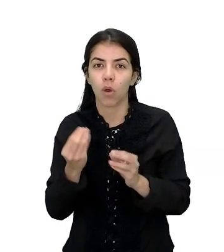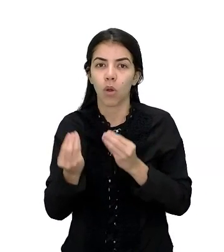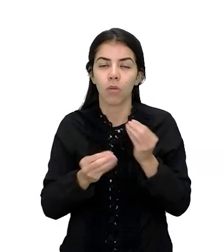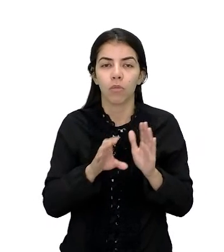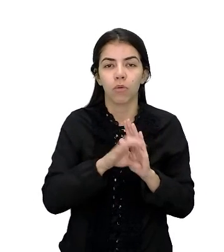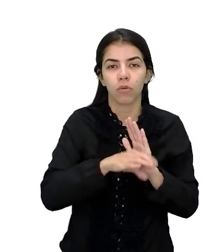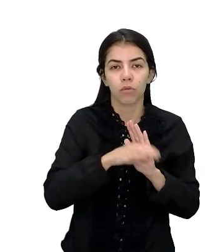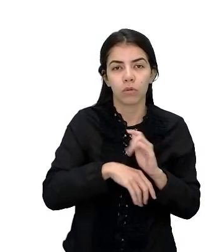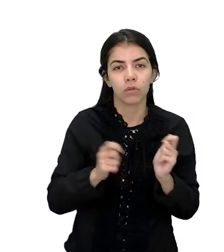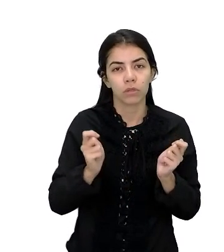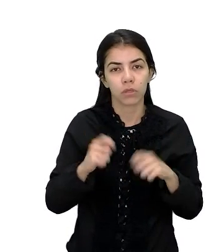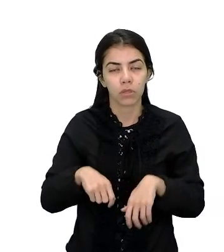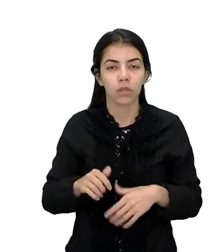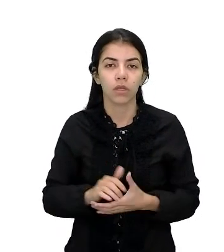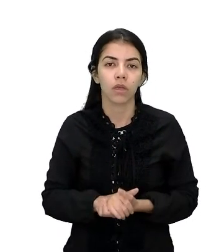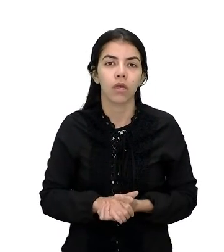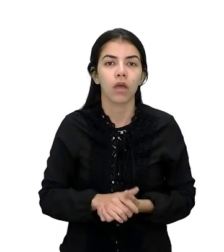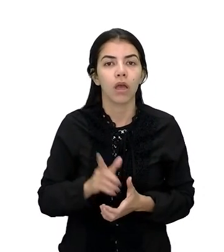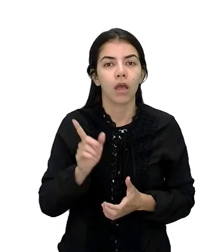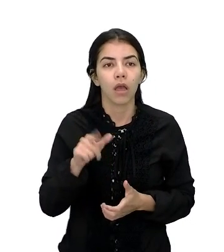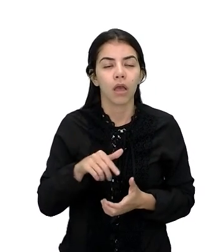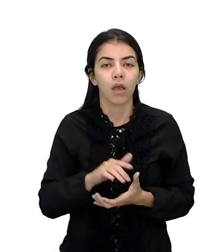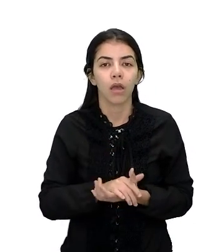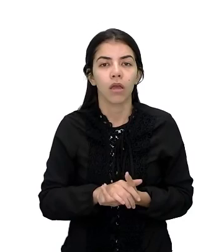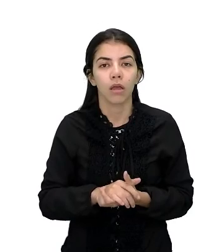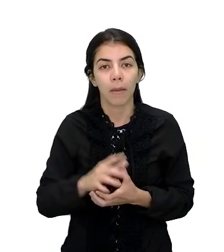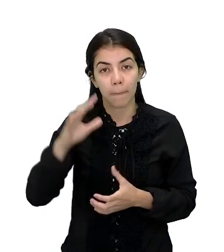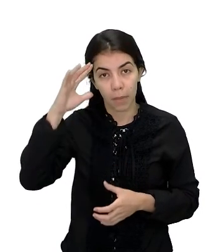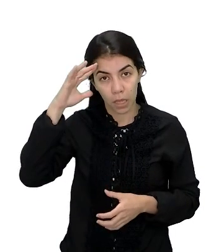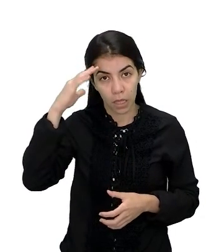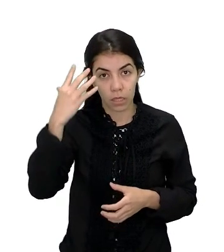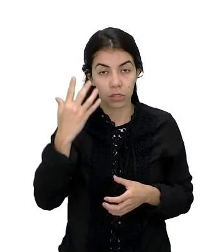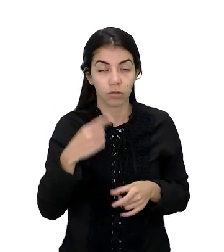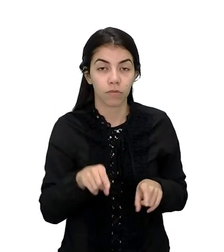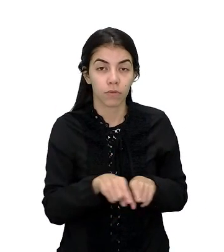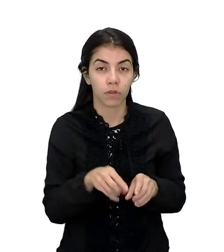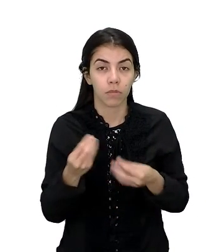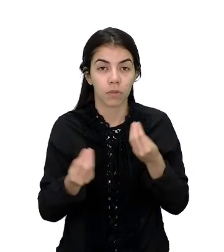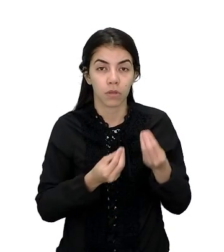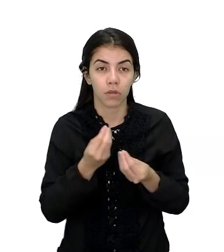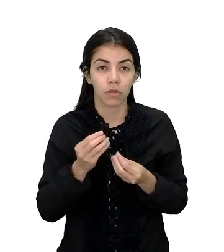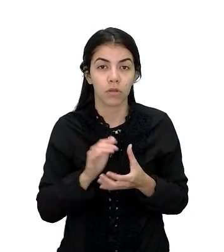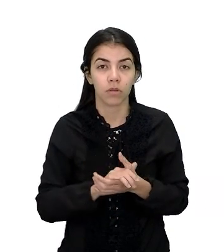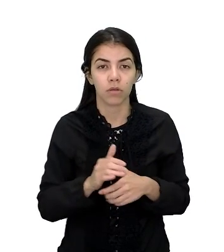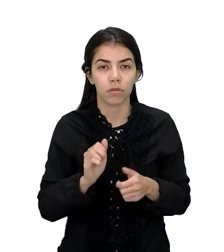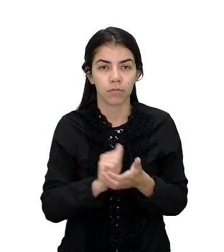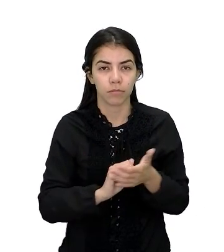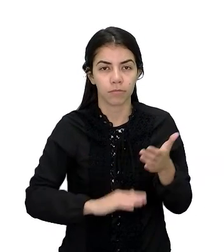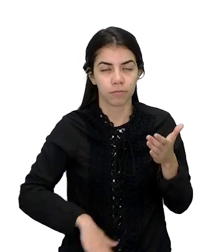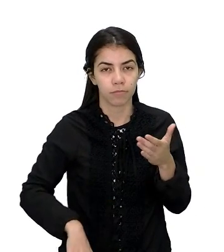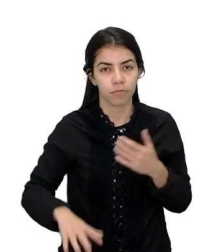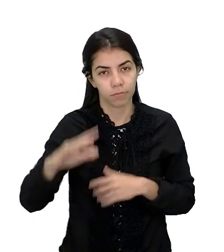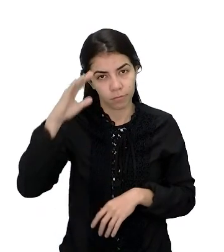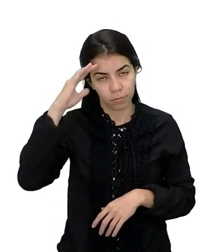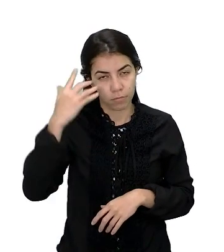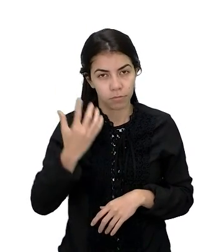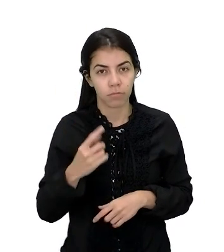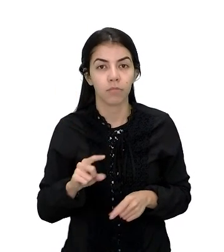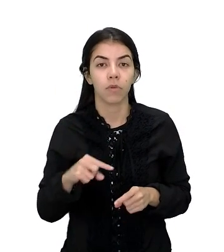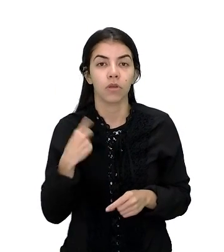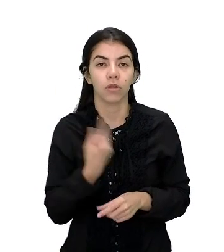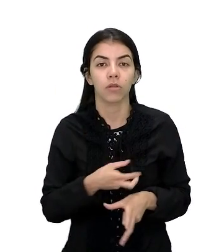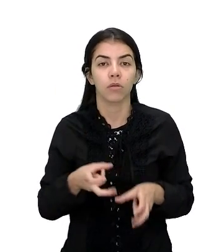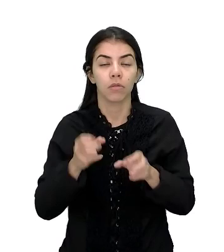conteúdos para que possam, por meio da tomada de decisão, desenvolver e concluir as atividades. Podemos perceber na atividade